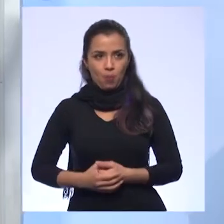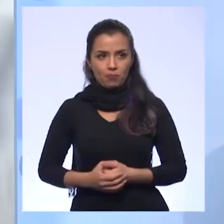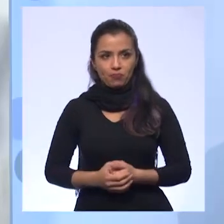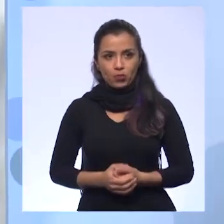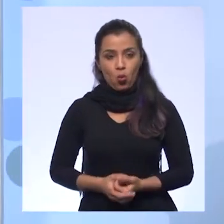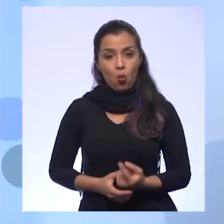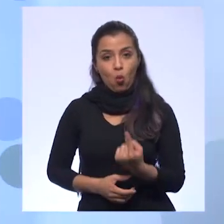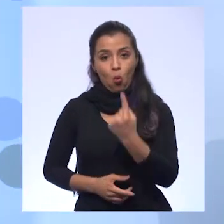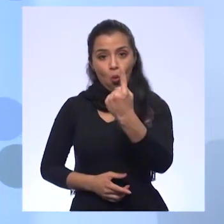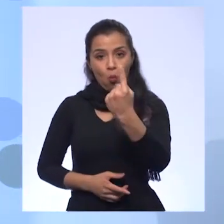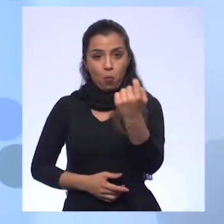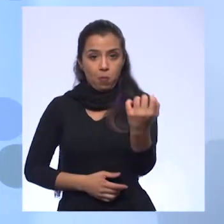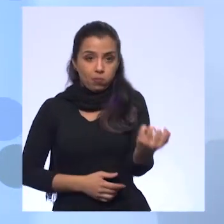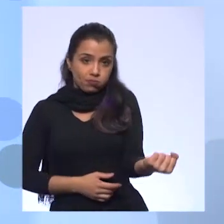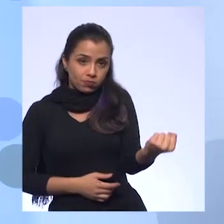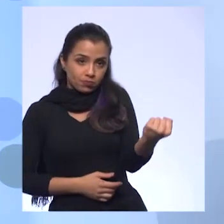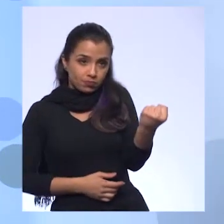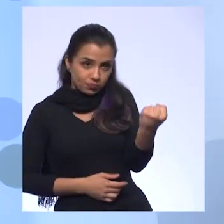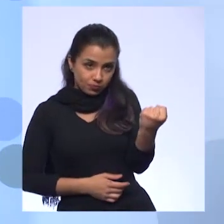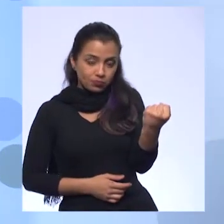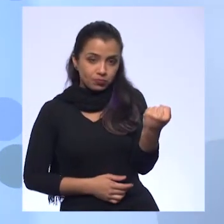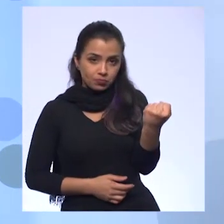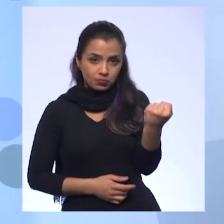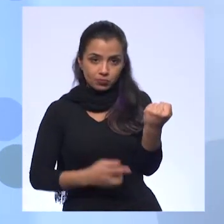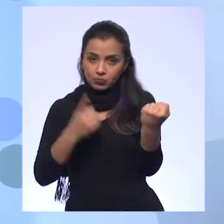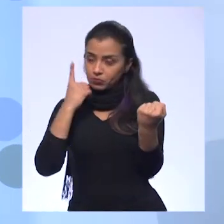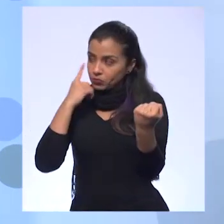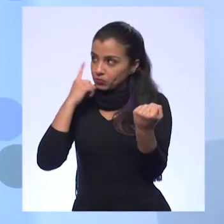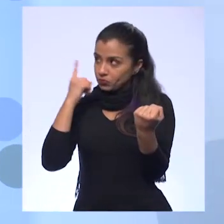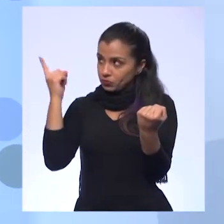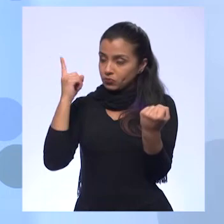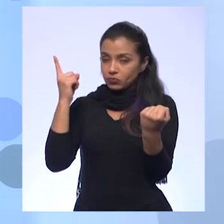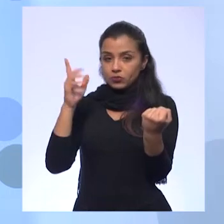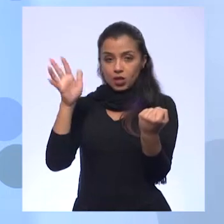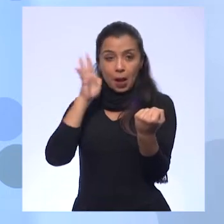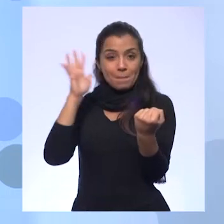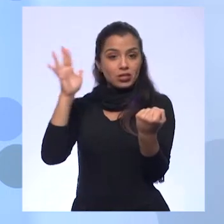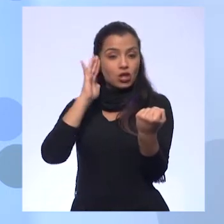assim, que eu já mostrei no desenho lá e tal, qual é o músculo que está